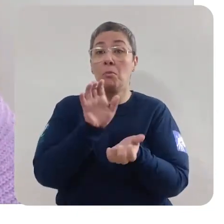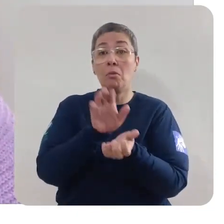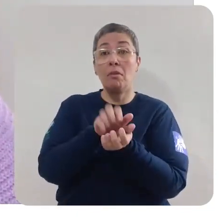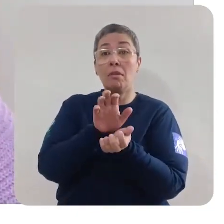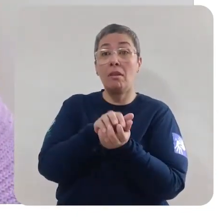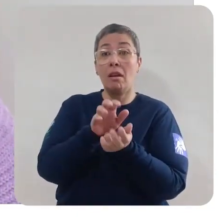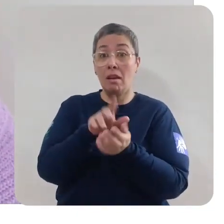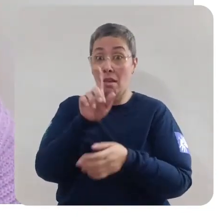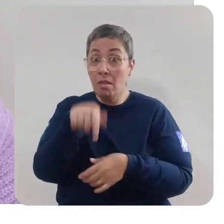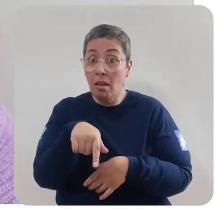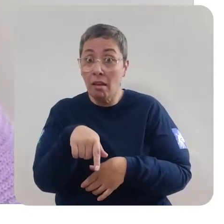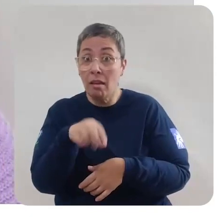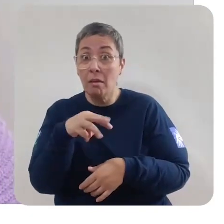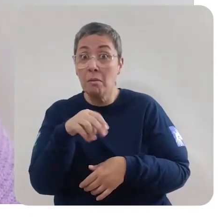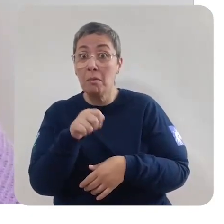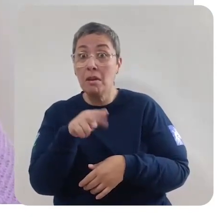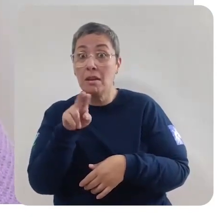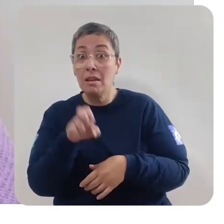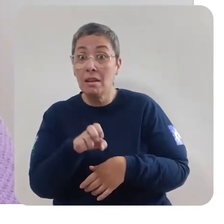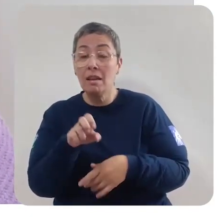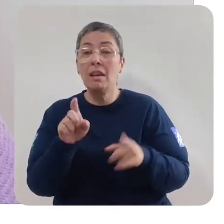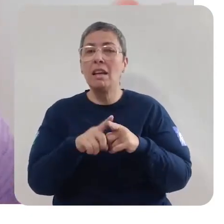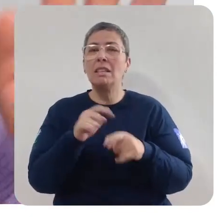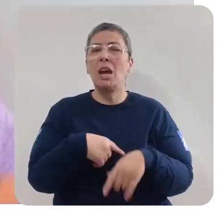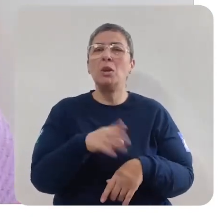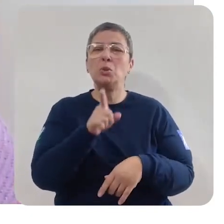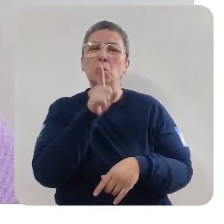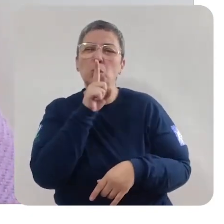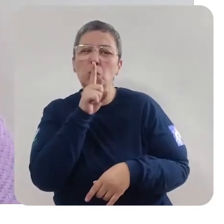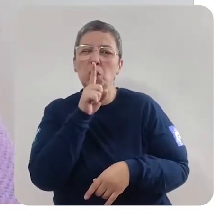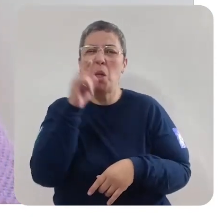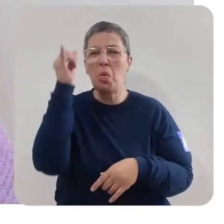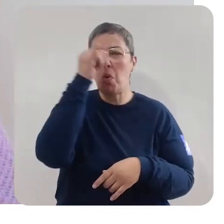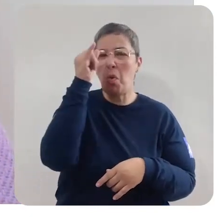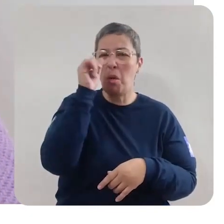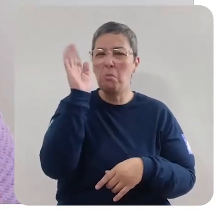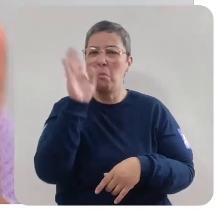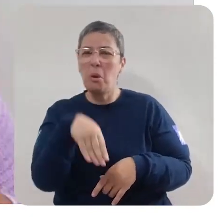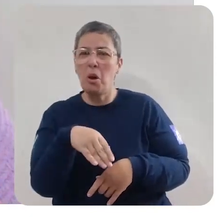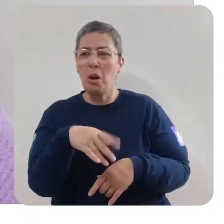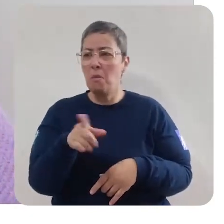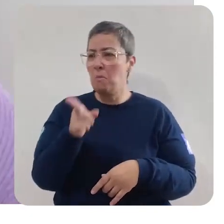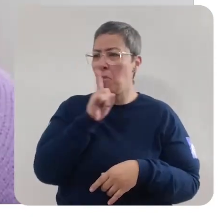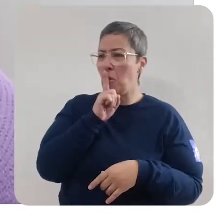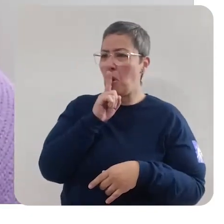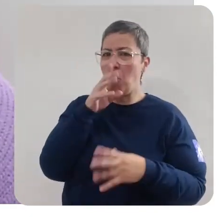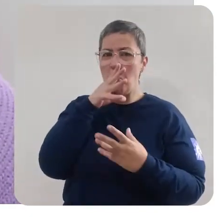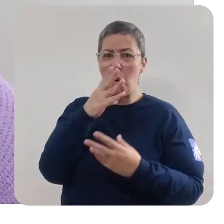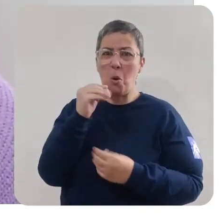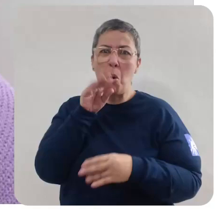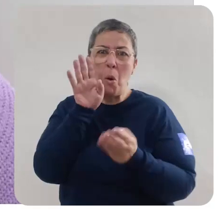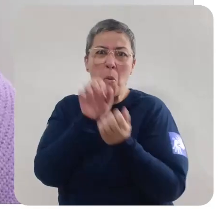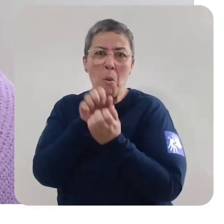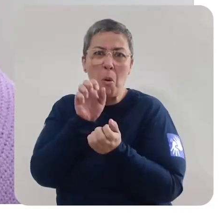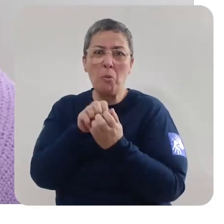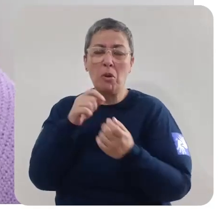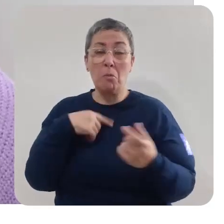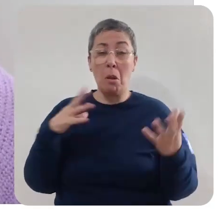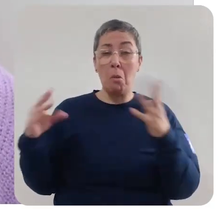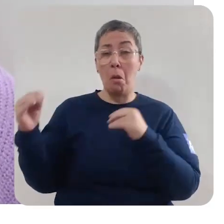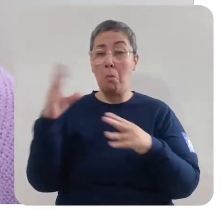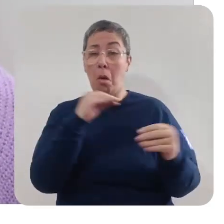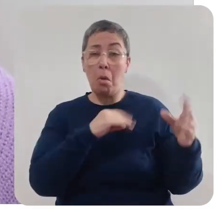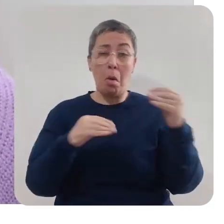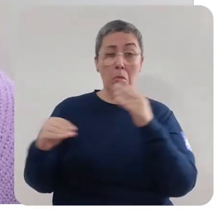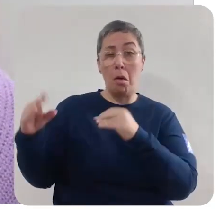jacaré. Não é, mané? Cala a boca, seu boboca, cala a boca, seu bocudo. E ficou